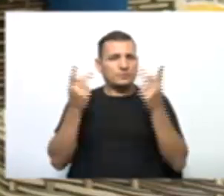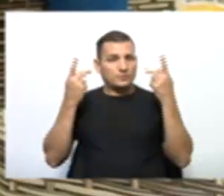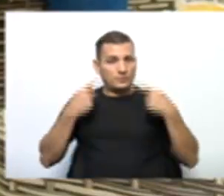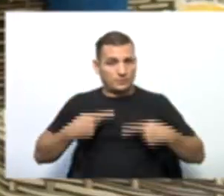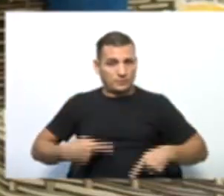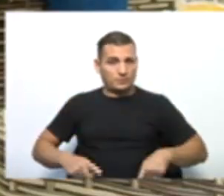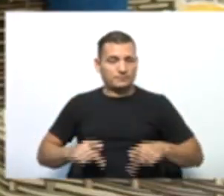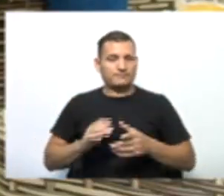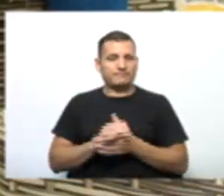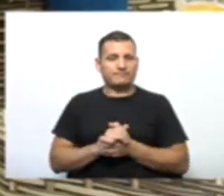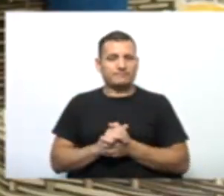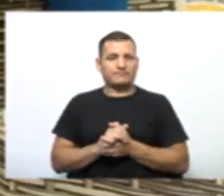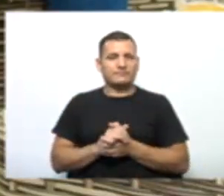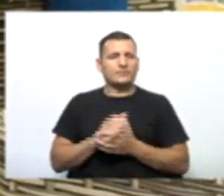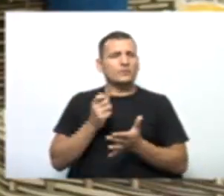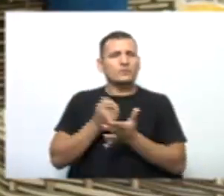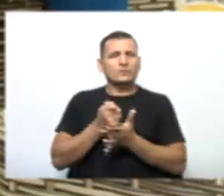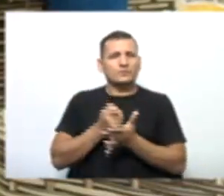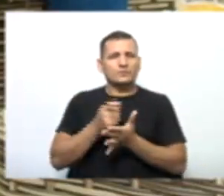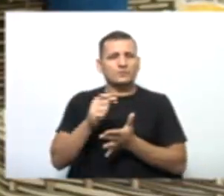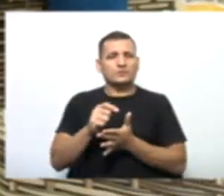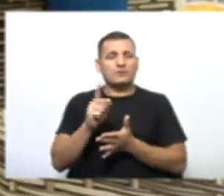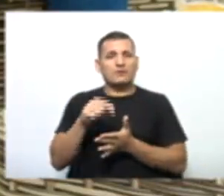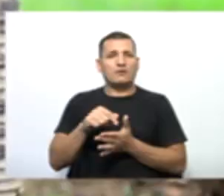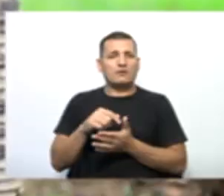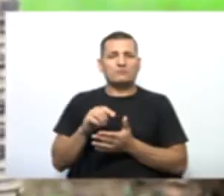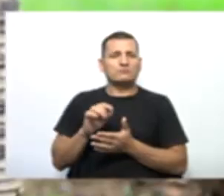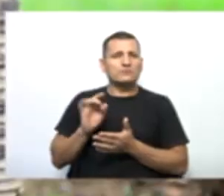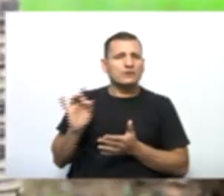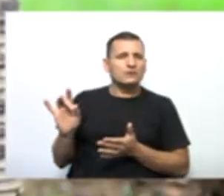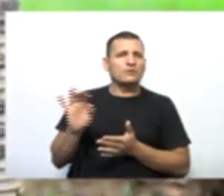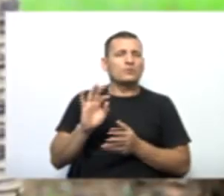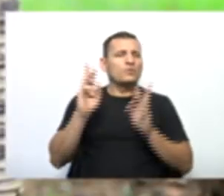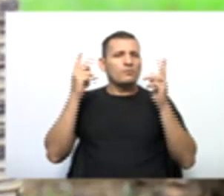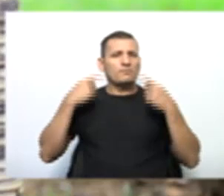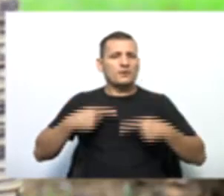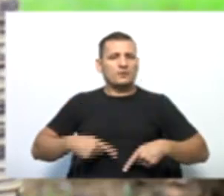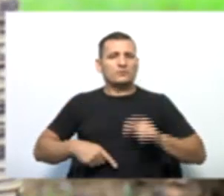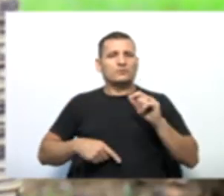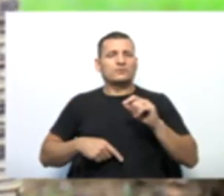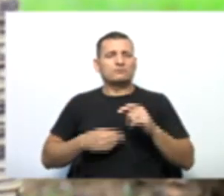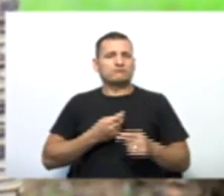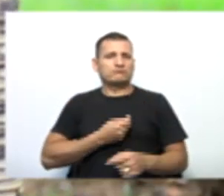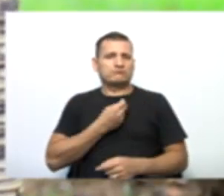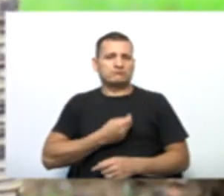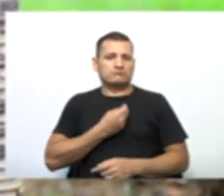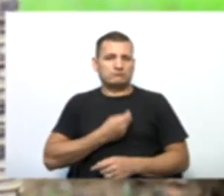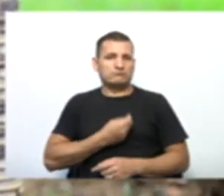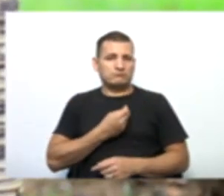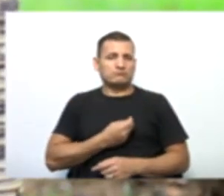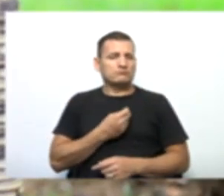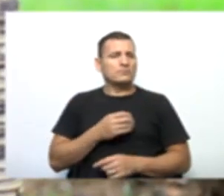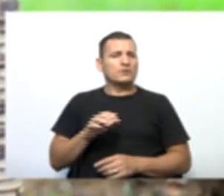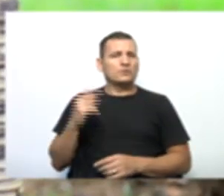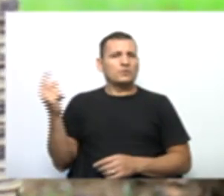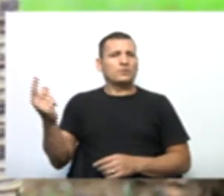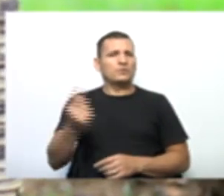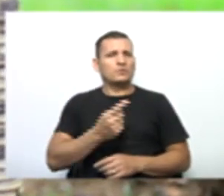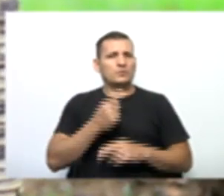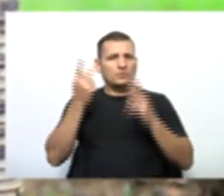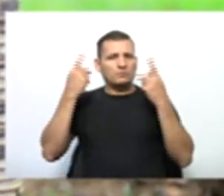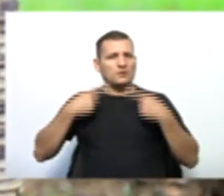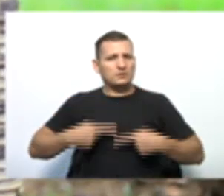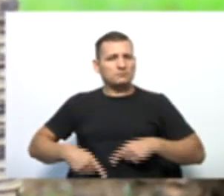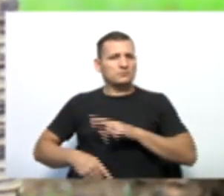Então, o que são as obrigações? Na verdade, o que cabe ao ser humano? Viver. Diferente dos outros seres, o que é só próprio do